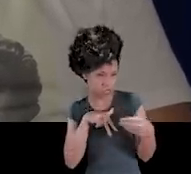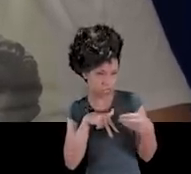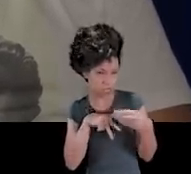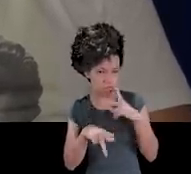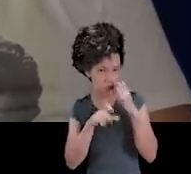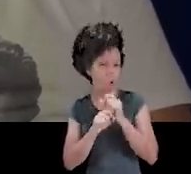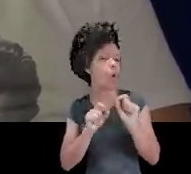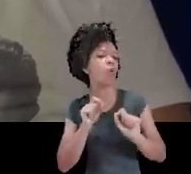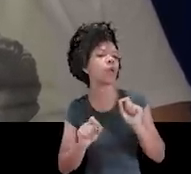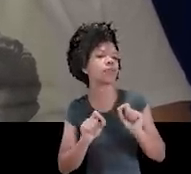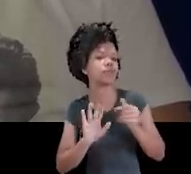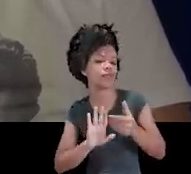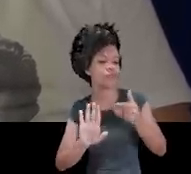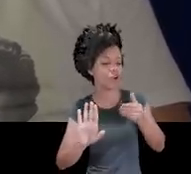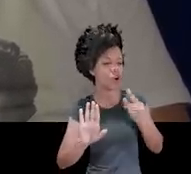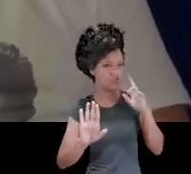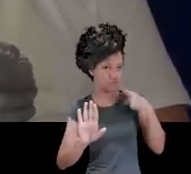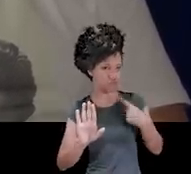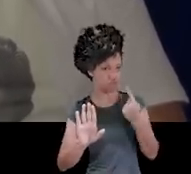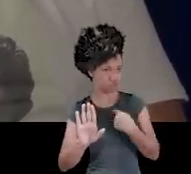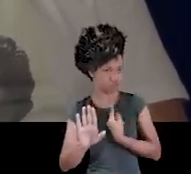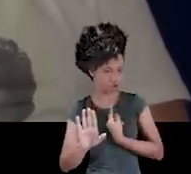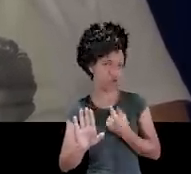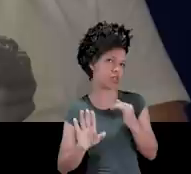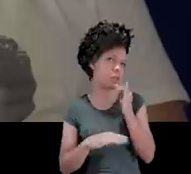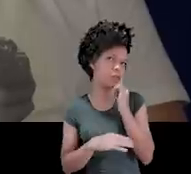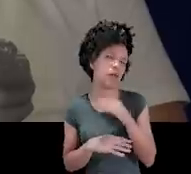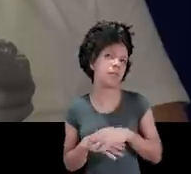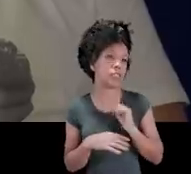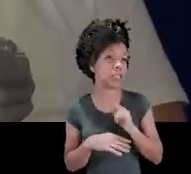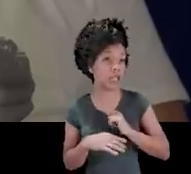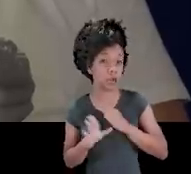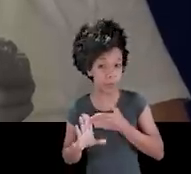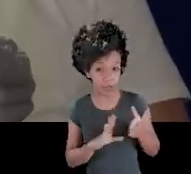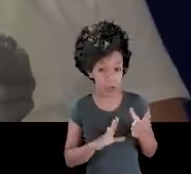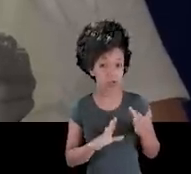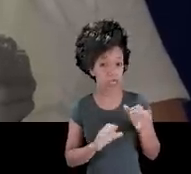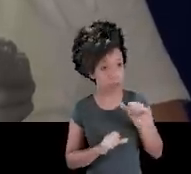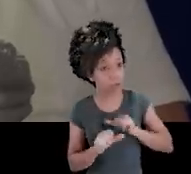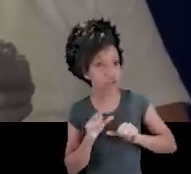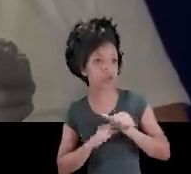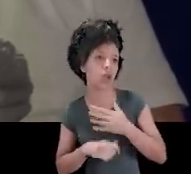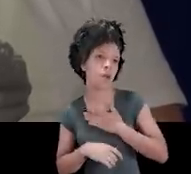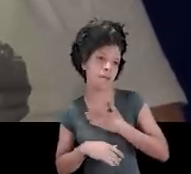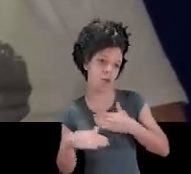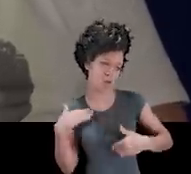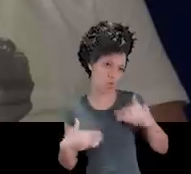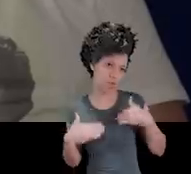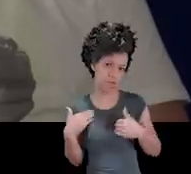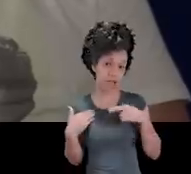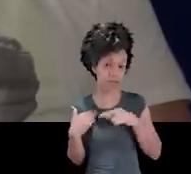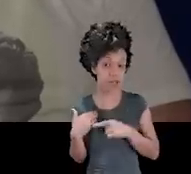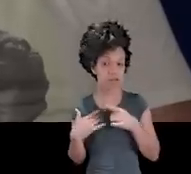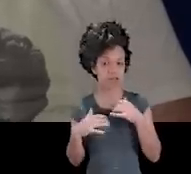poder ao que está fora da gente. Então, se eu estou com alguma situação que modifica, então aquilo vai determinar o meu